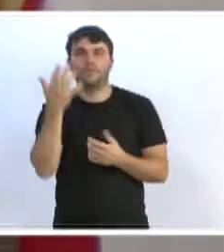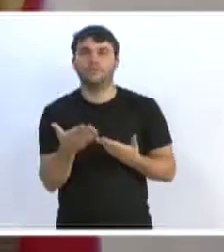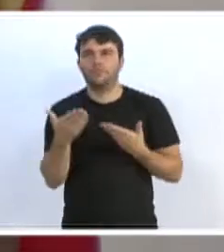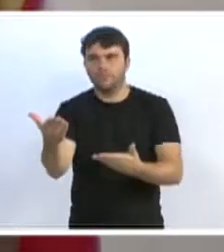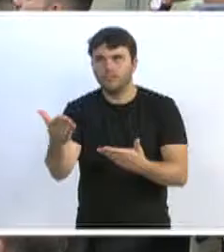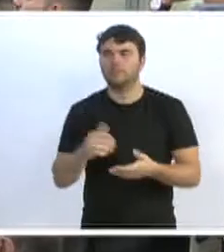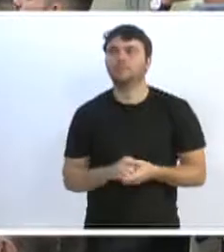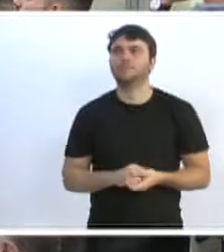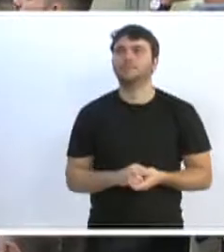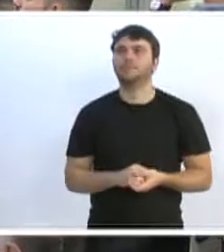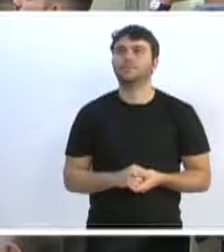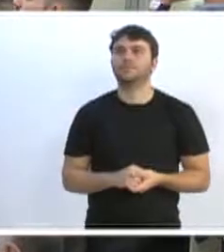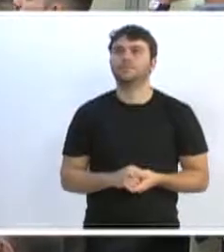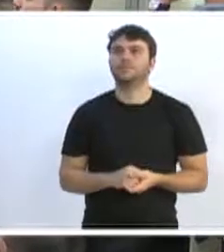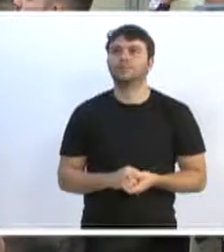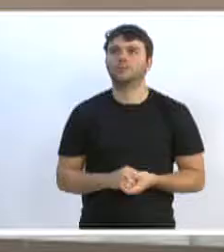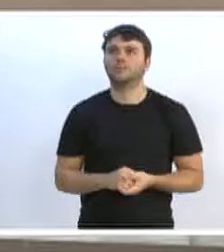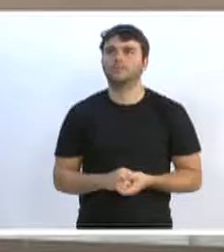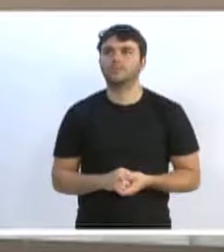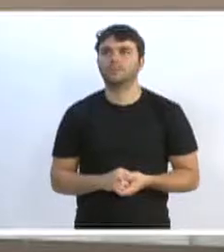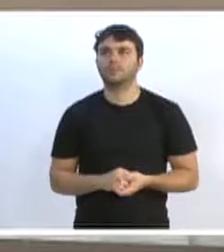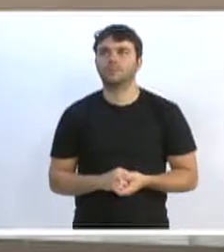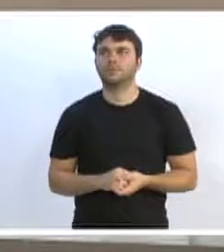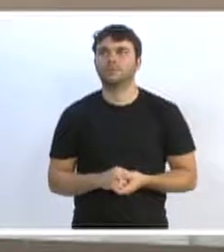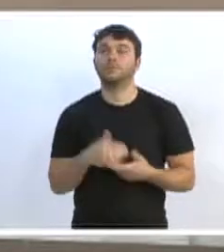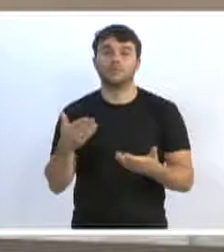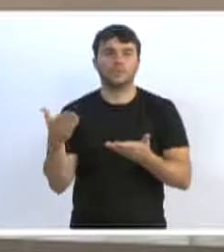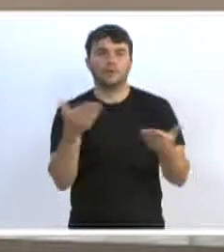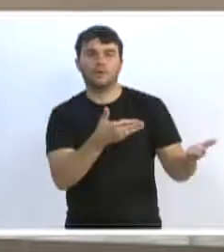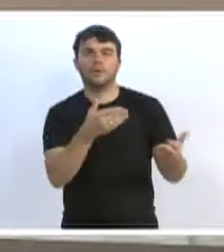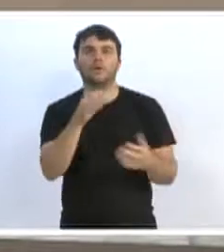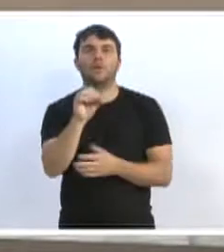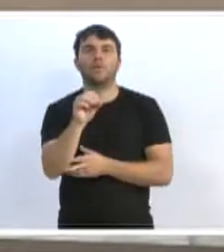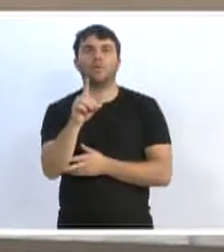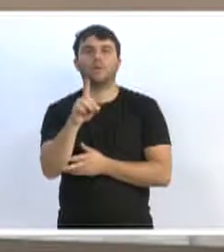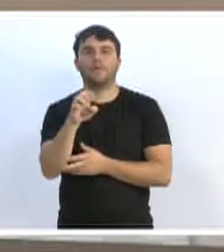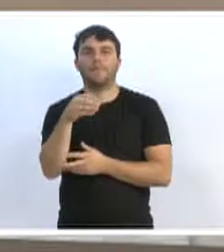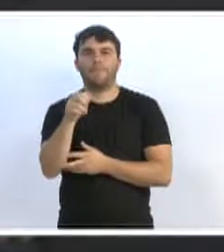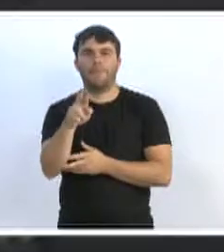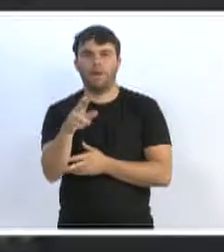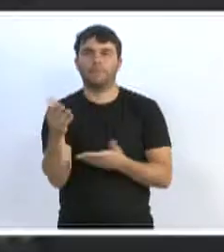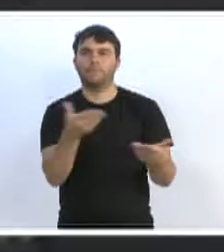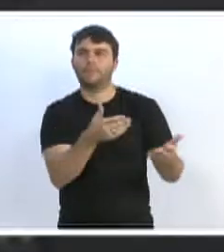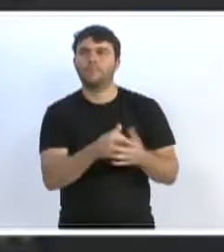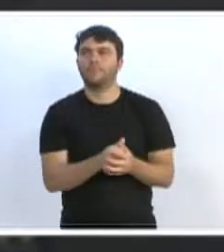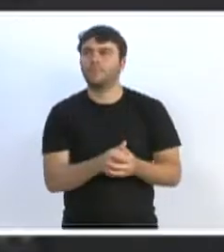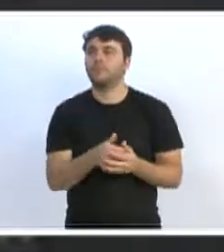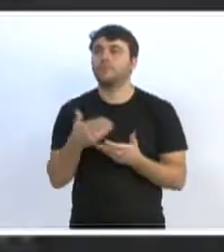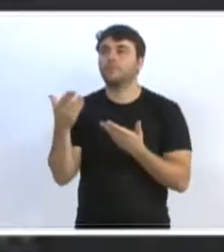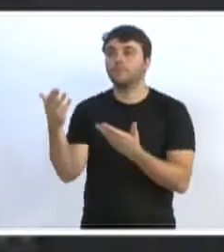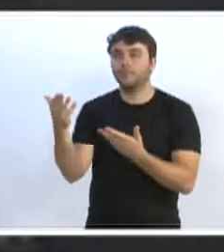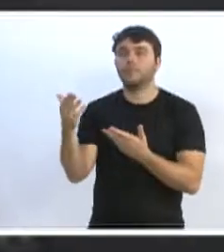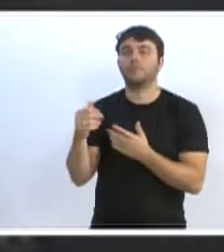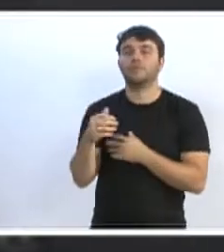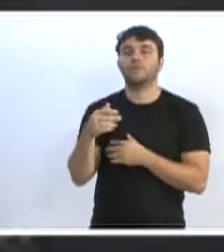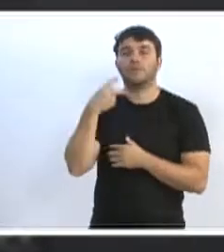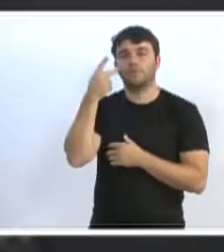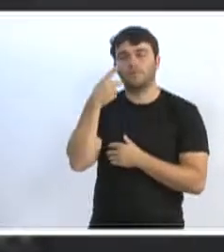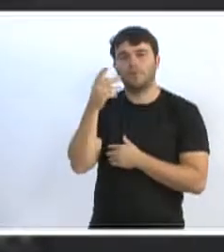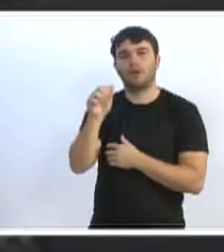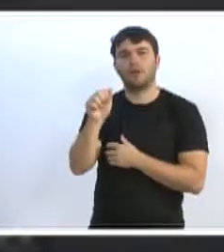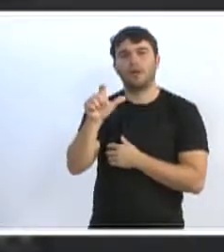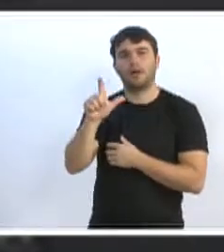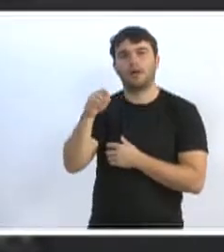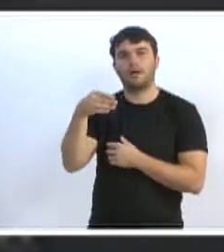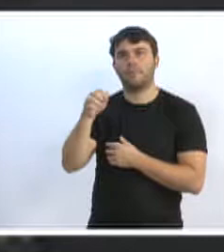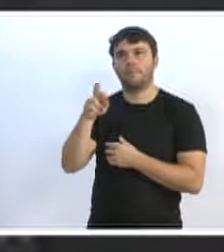parte. Com a parte, ouviremos o vereador Odemar Becker, concedida pelo orador. Quero aqui comentar o meu nobre vereador Almir